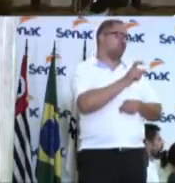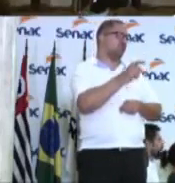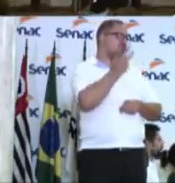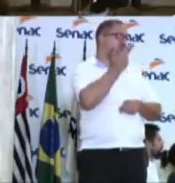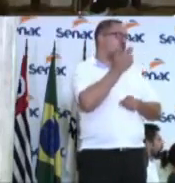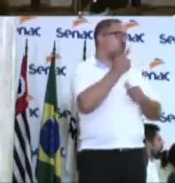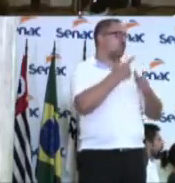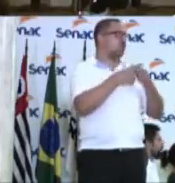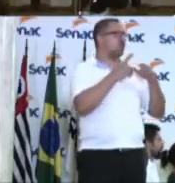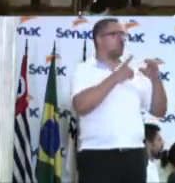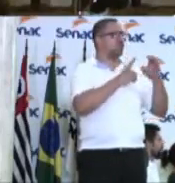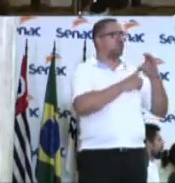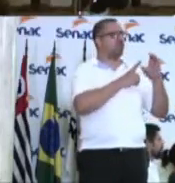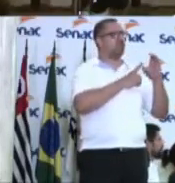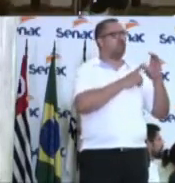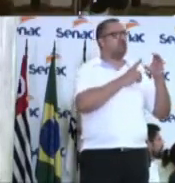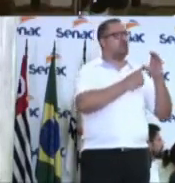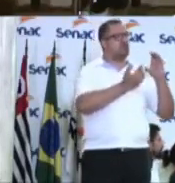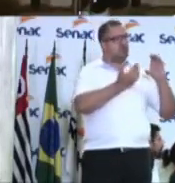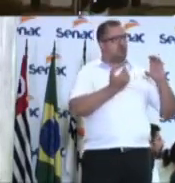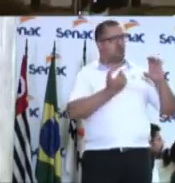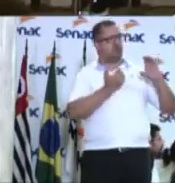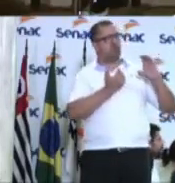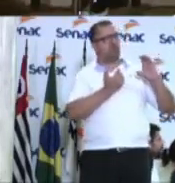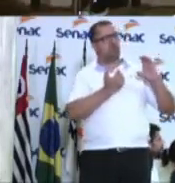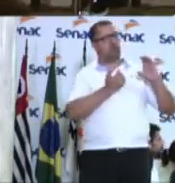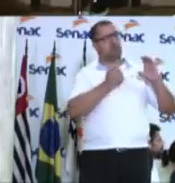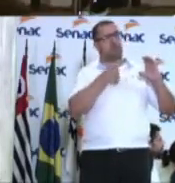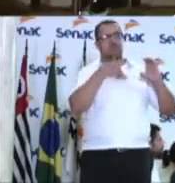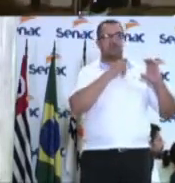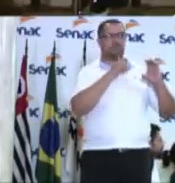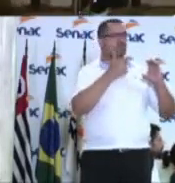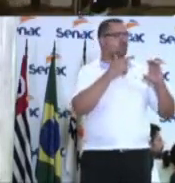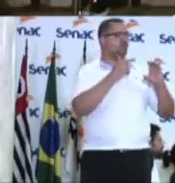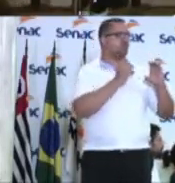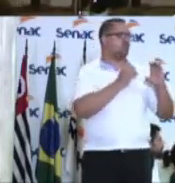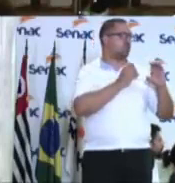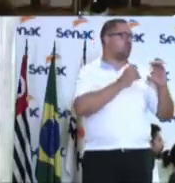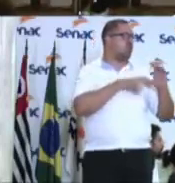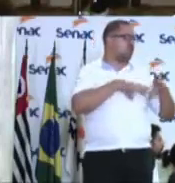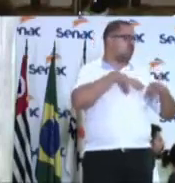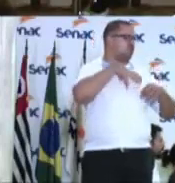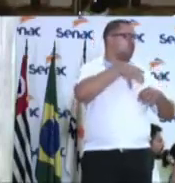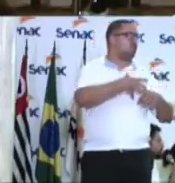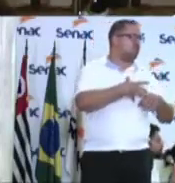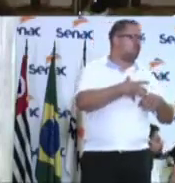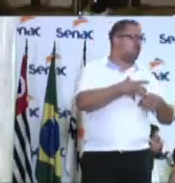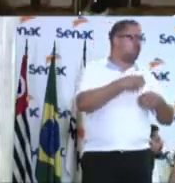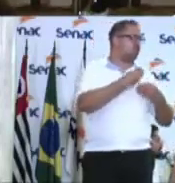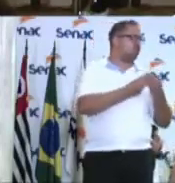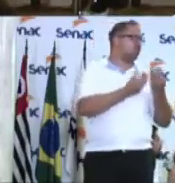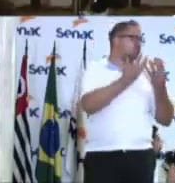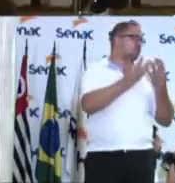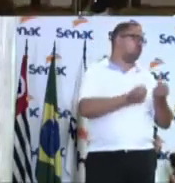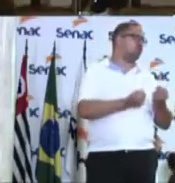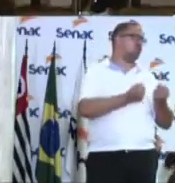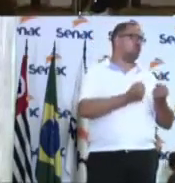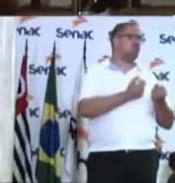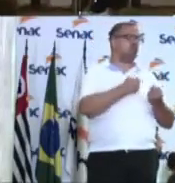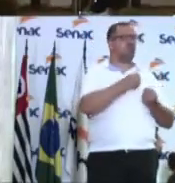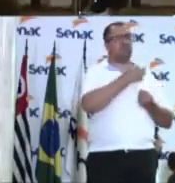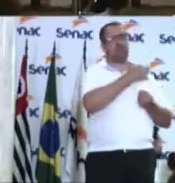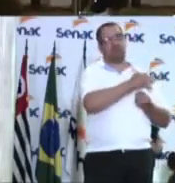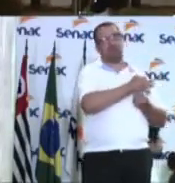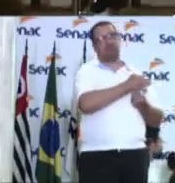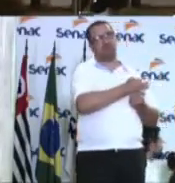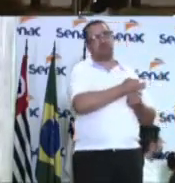como cliente, agora falando do lado do cliente mesmo, se você não tem coragem de assumir o risco, né? Dentro da agência, eu acho que também a